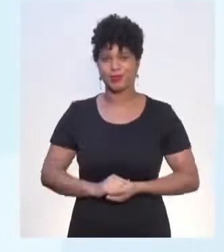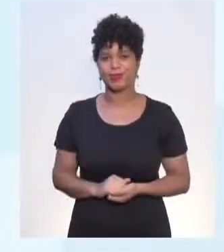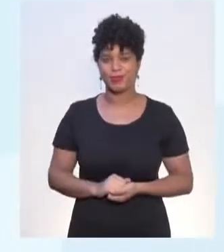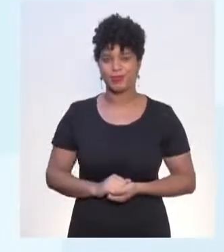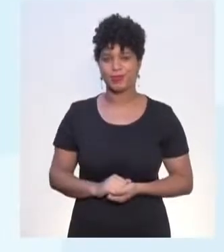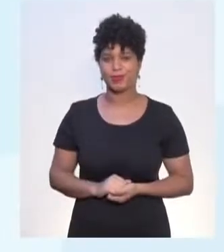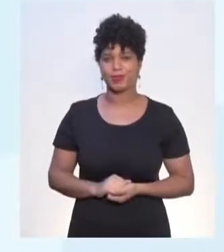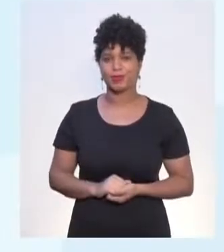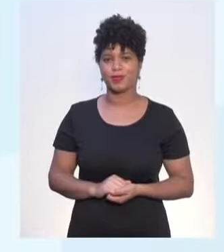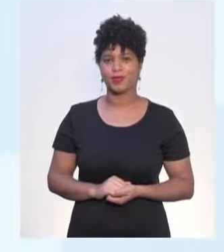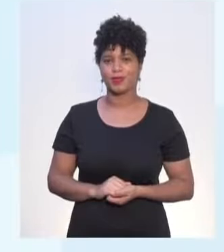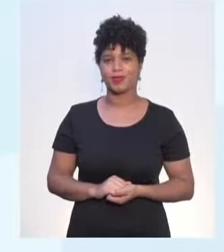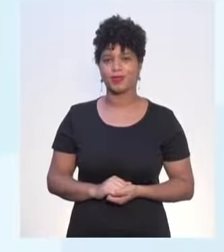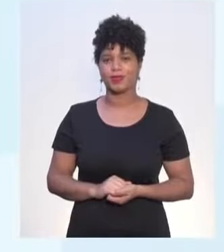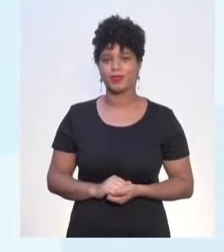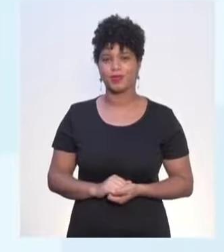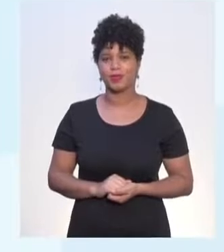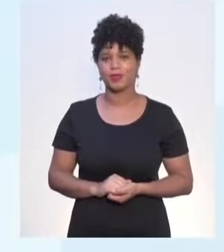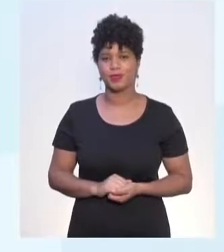bom trabalho.